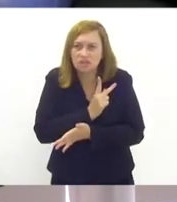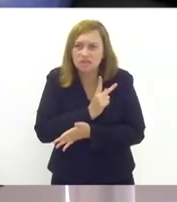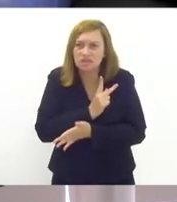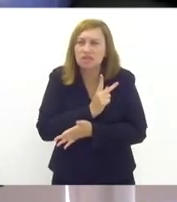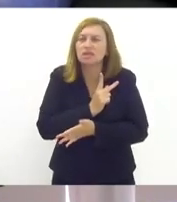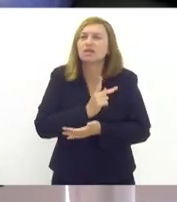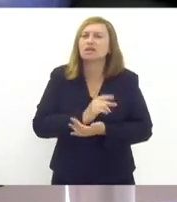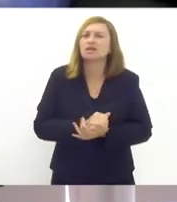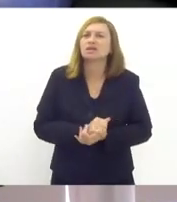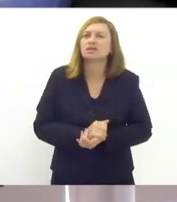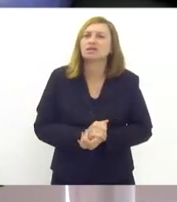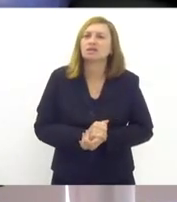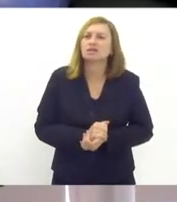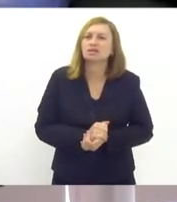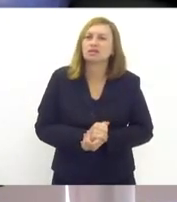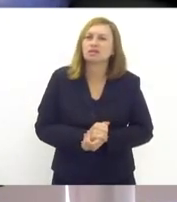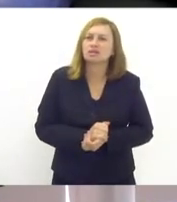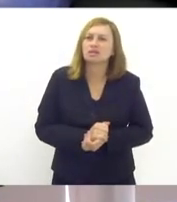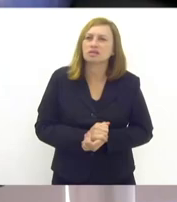acontecer com ele.